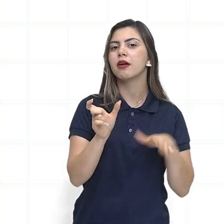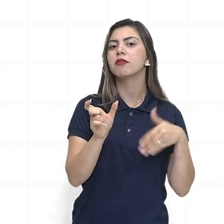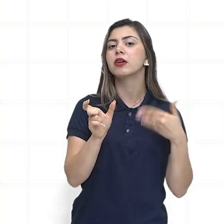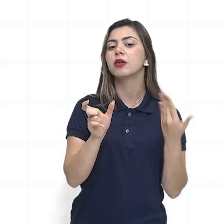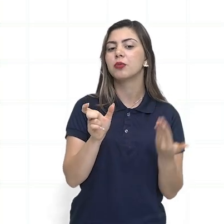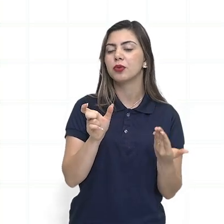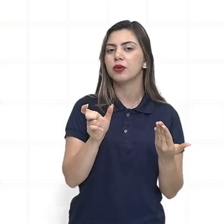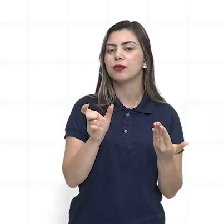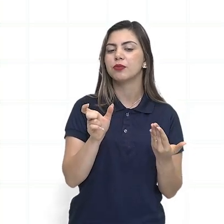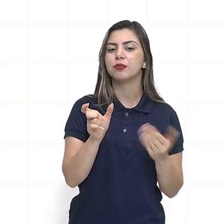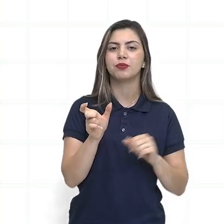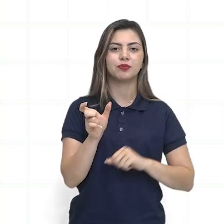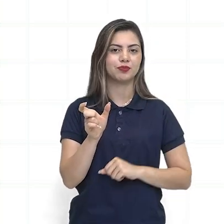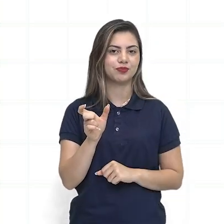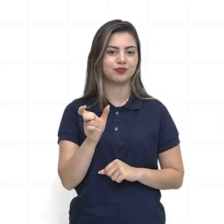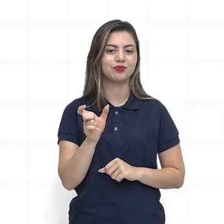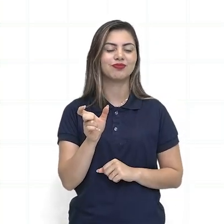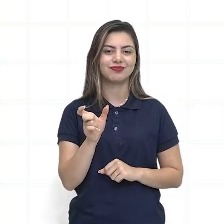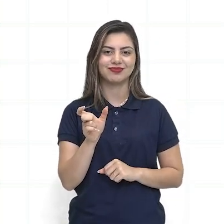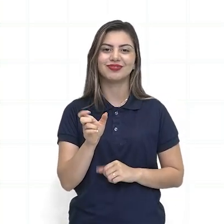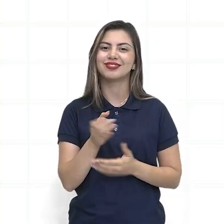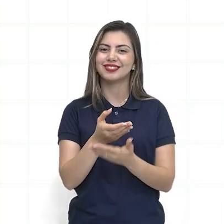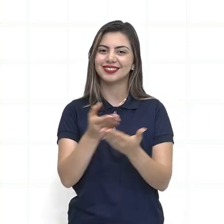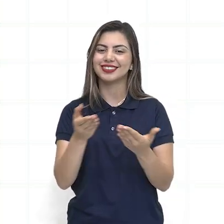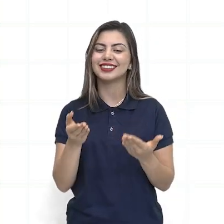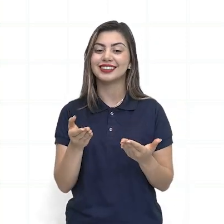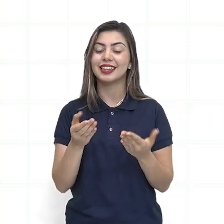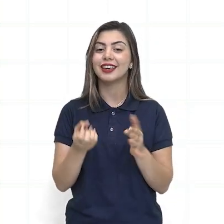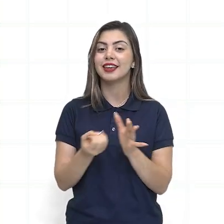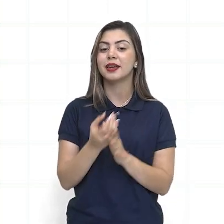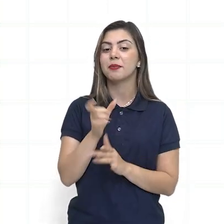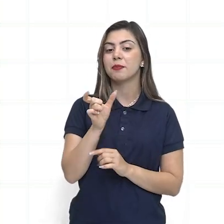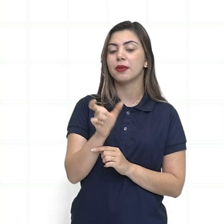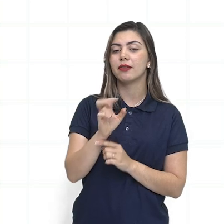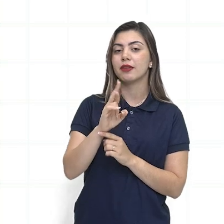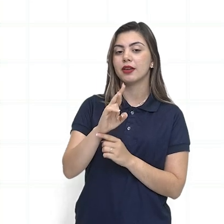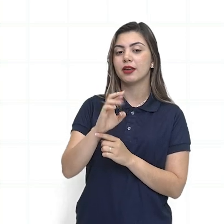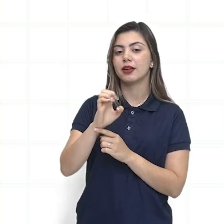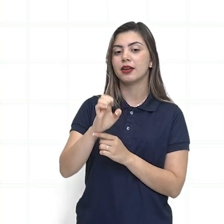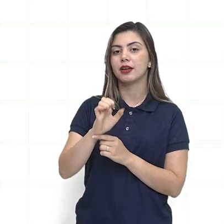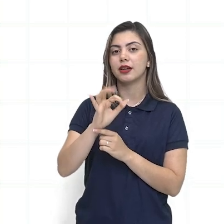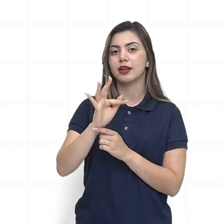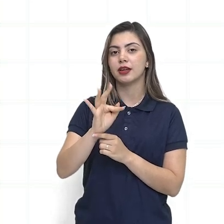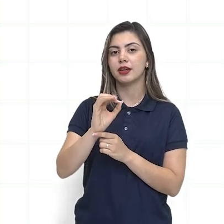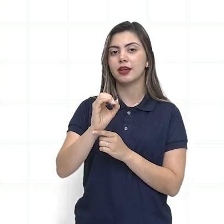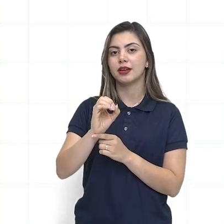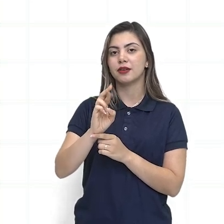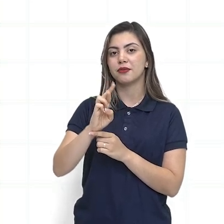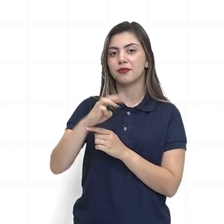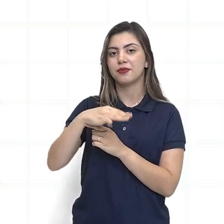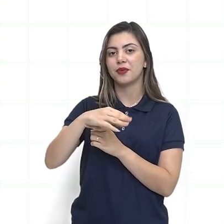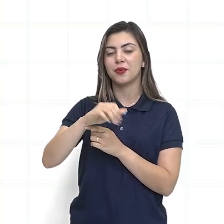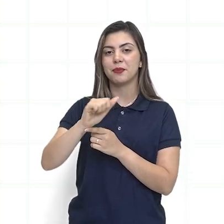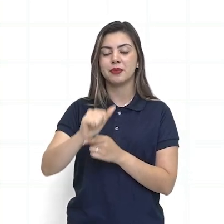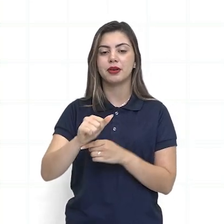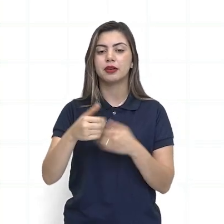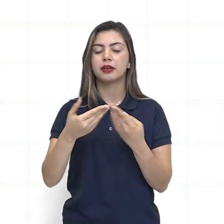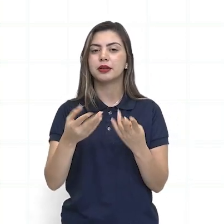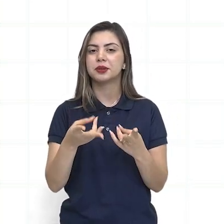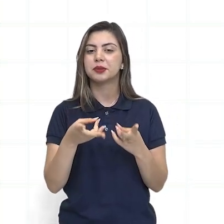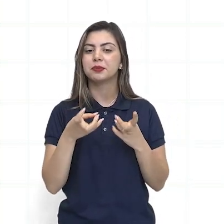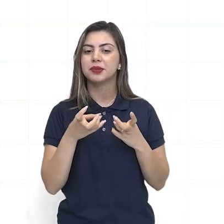partir da palavra forma? Você tem a palavra reforma. Veja que